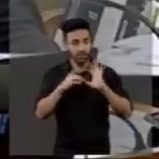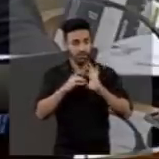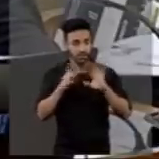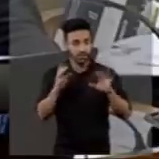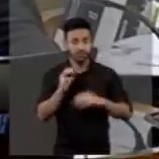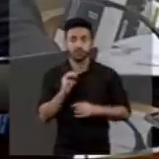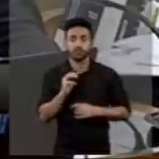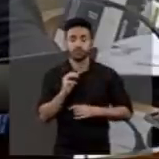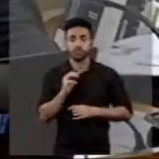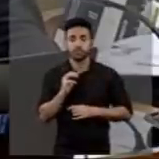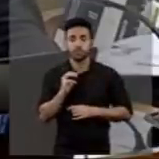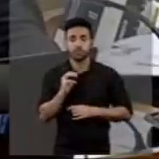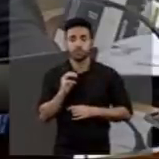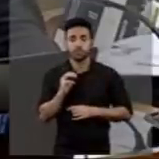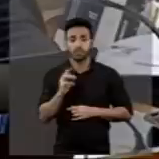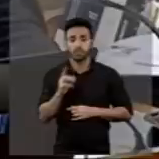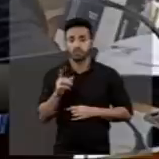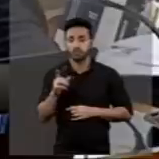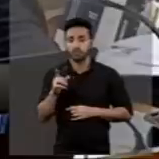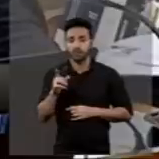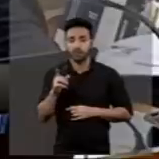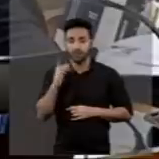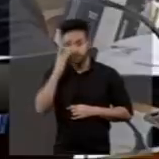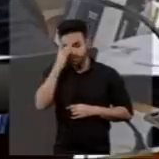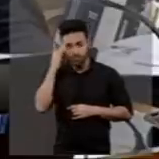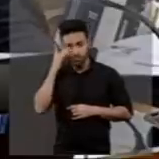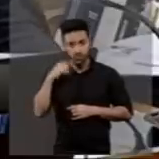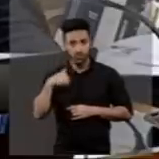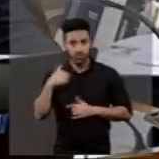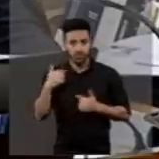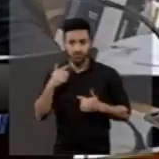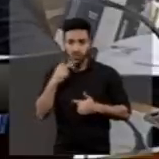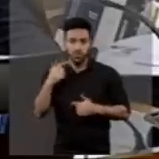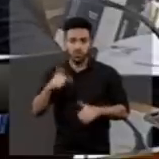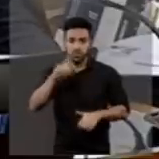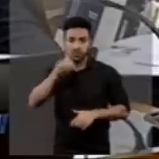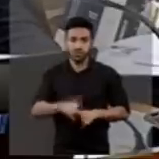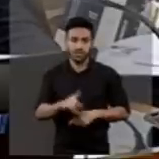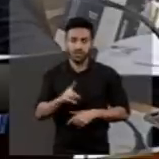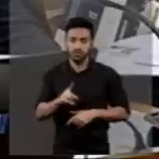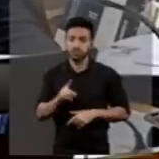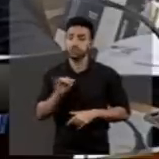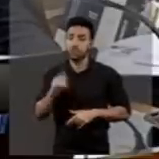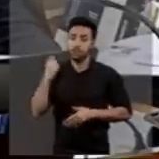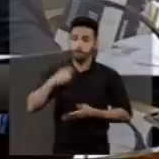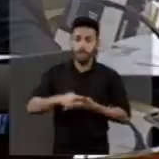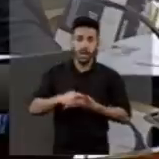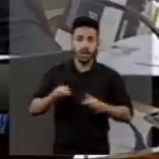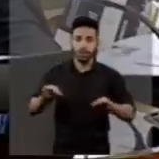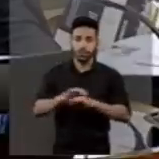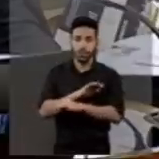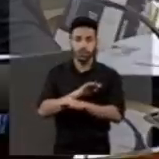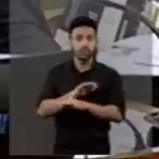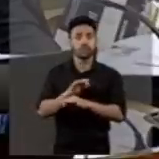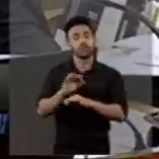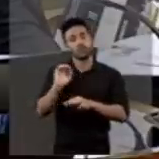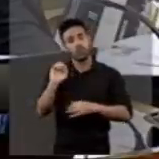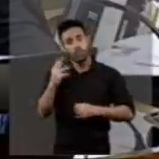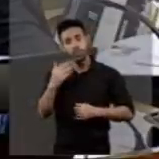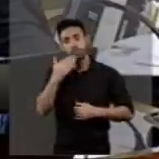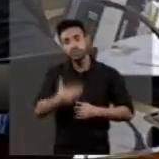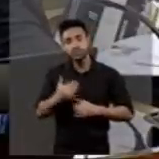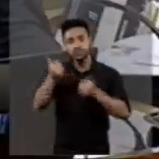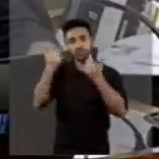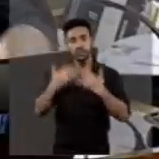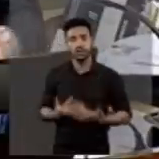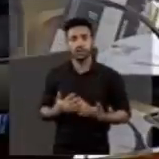eventualmente entender que não tem direito, já quite o seu débito ou preste esclarecimentos e solicite